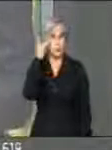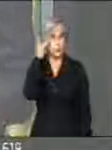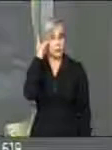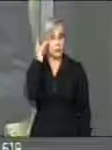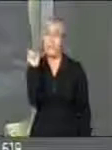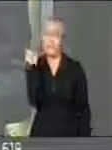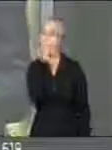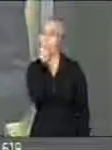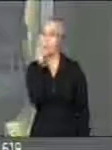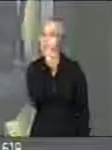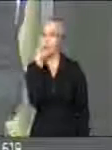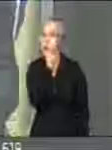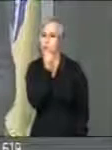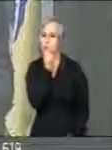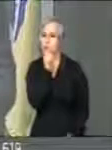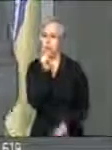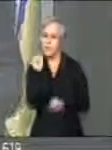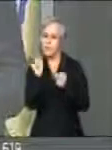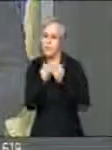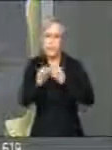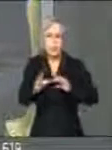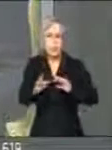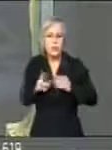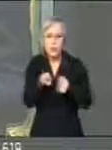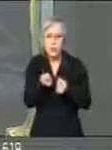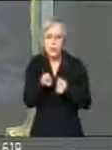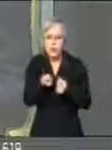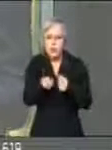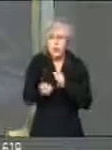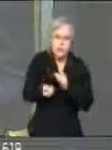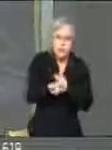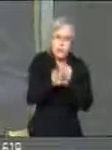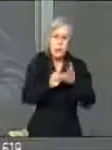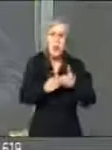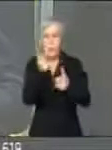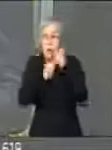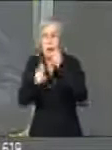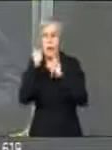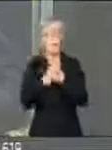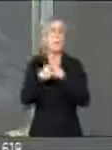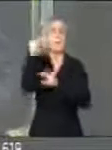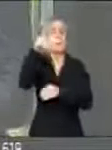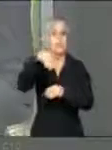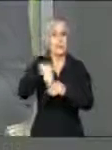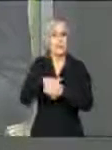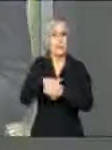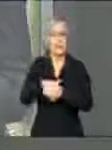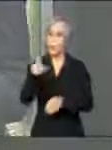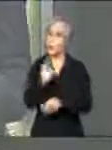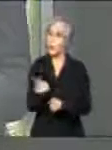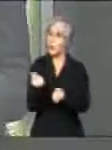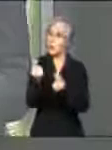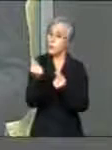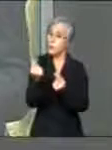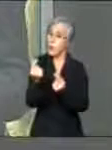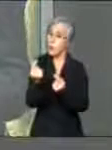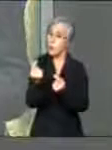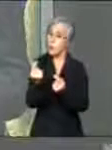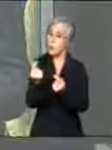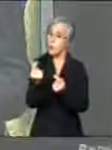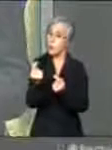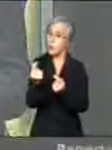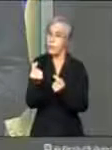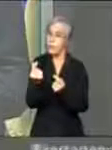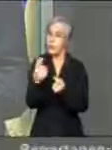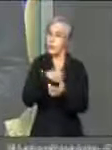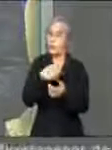de tudo para vencer as eleições. Usou recursos de maneira irresponsável e